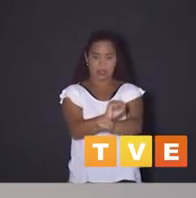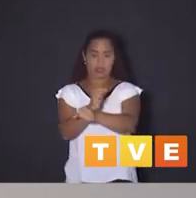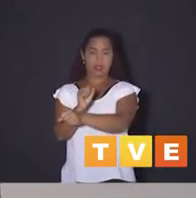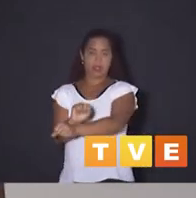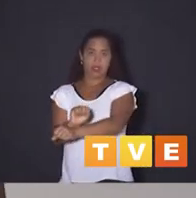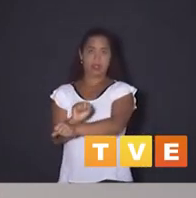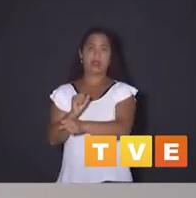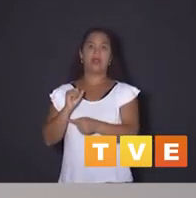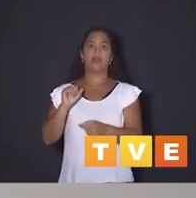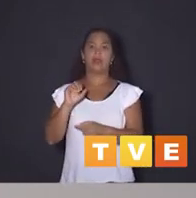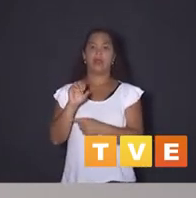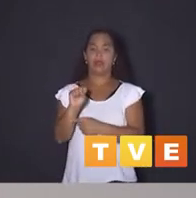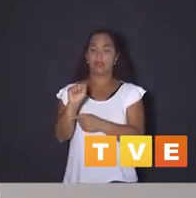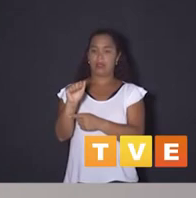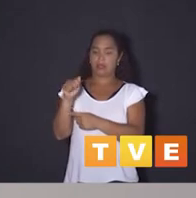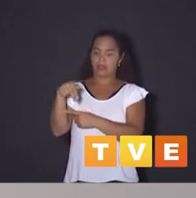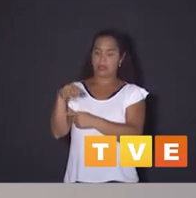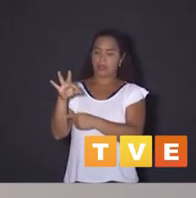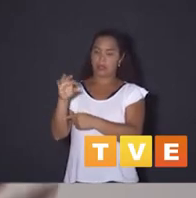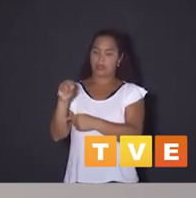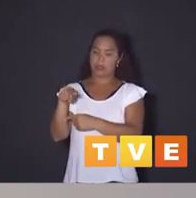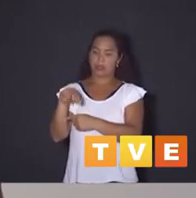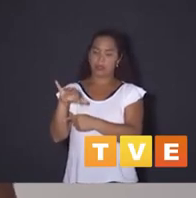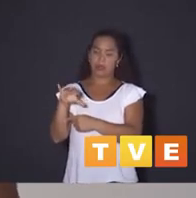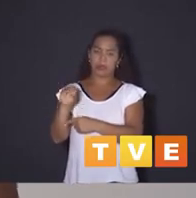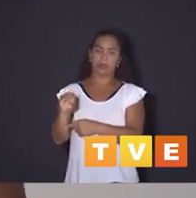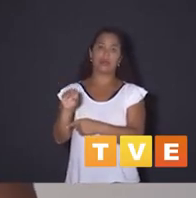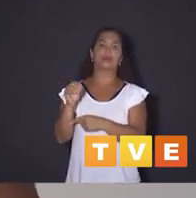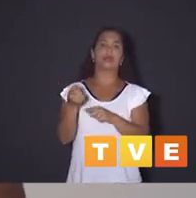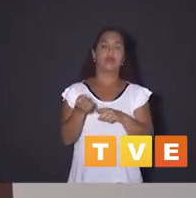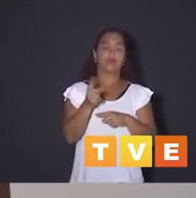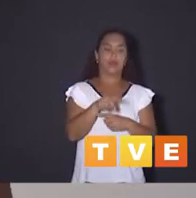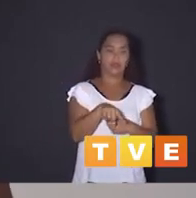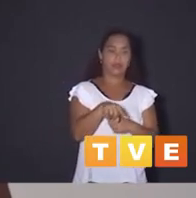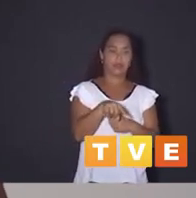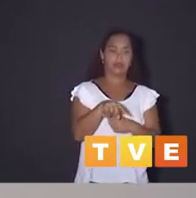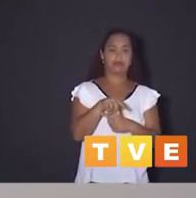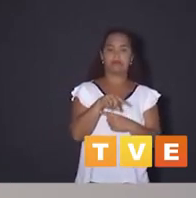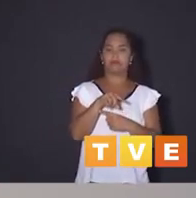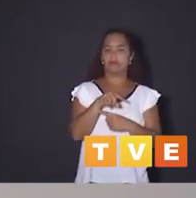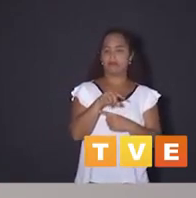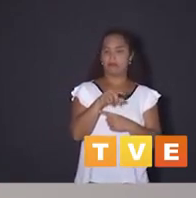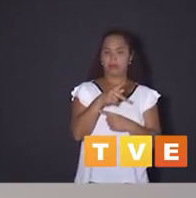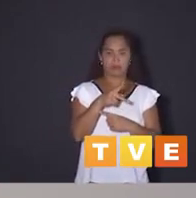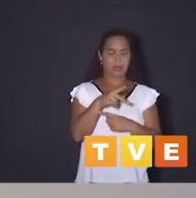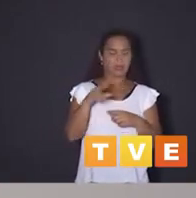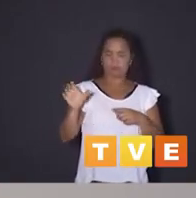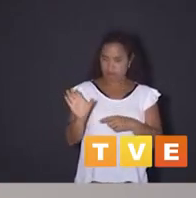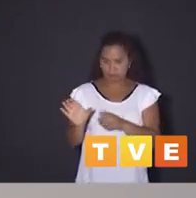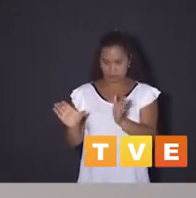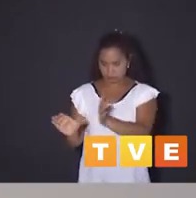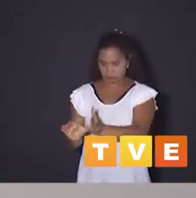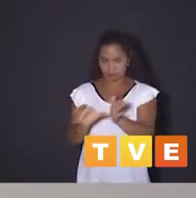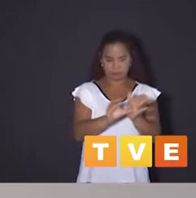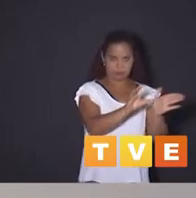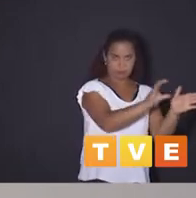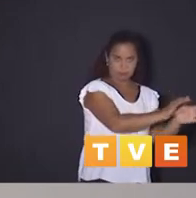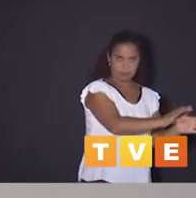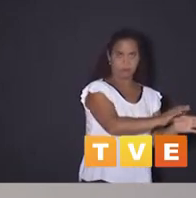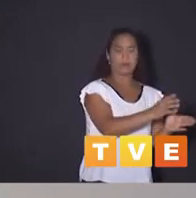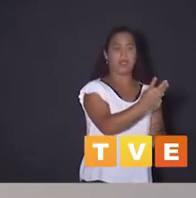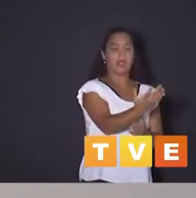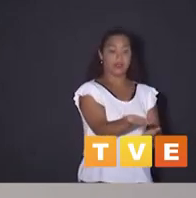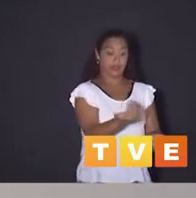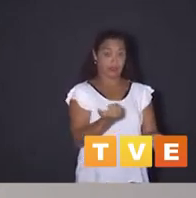paraguaçu santiago do iguape tabuleiro da vitória convidando-as como protagonistas do nosso trabalho como modelo